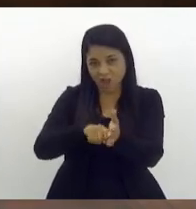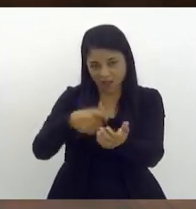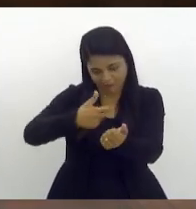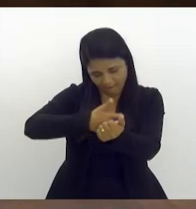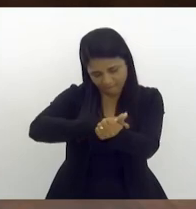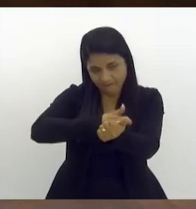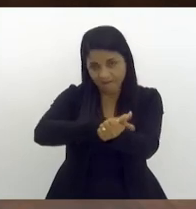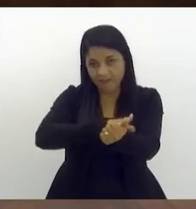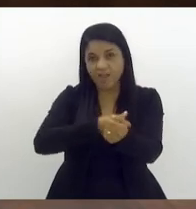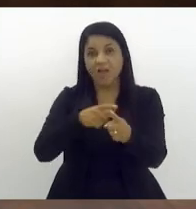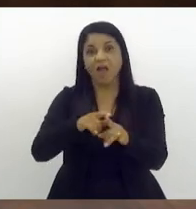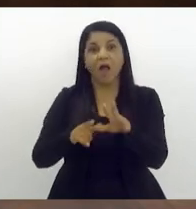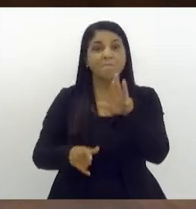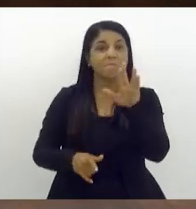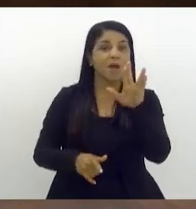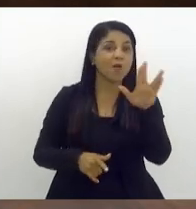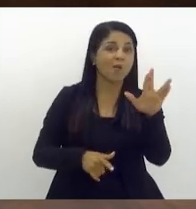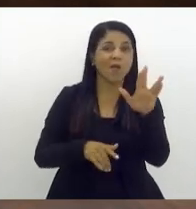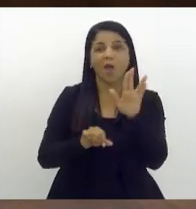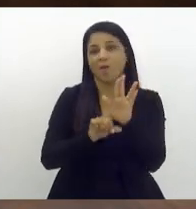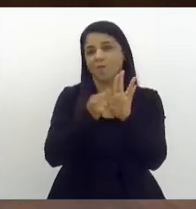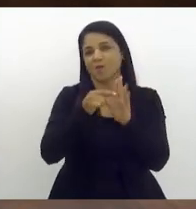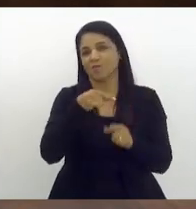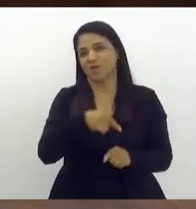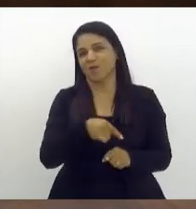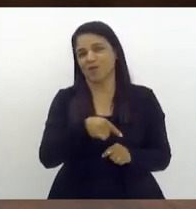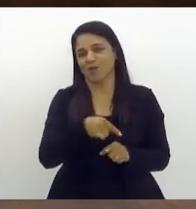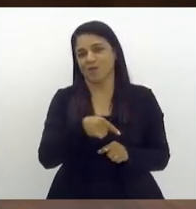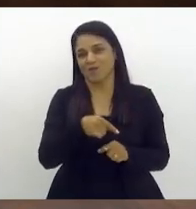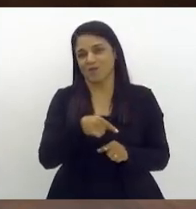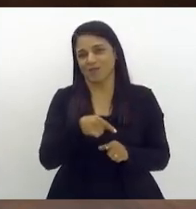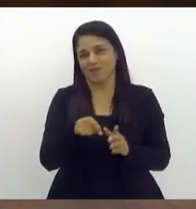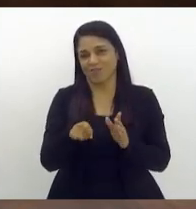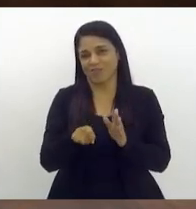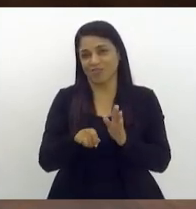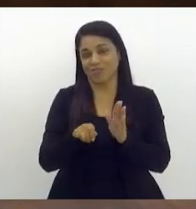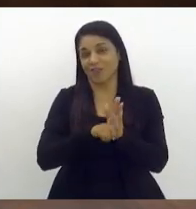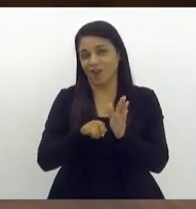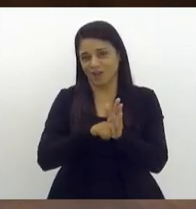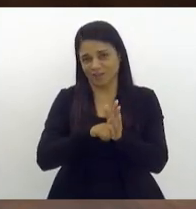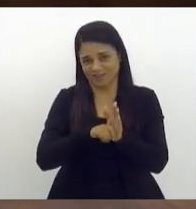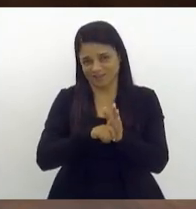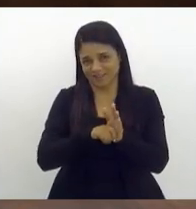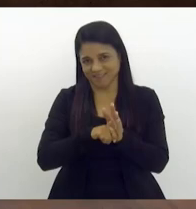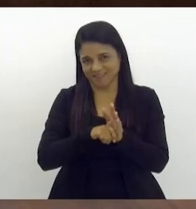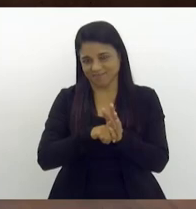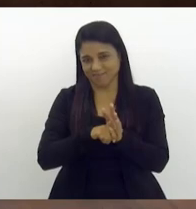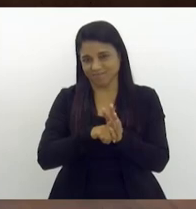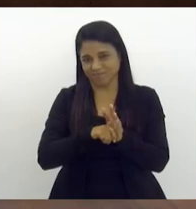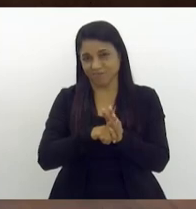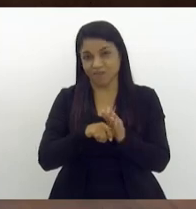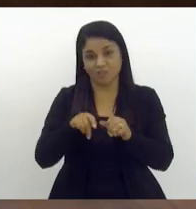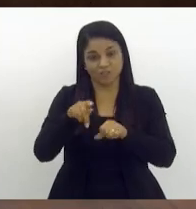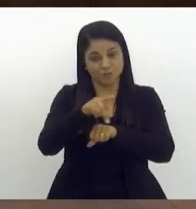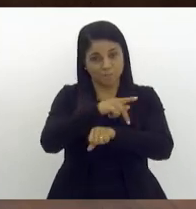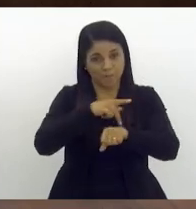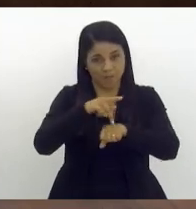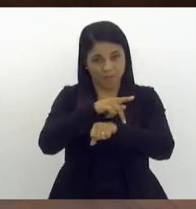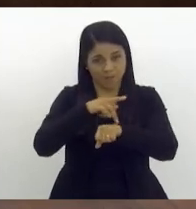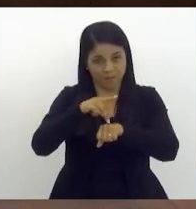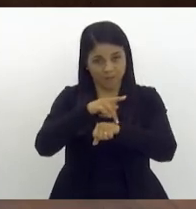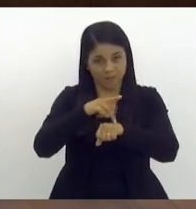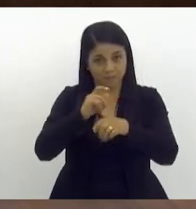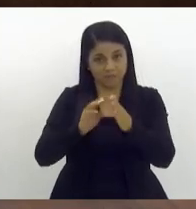passo para a cocaína e para muitos outros tipos de drogas. E nesses países aumentou